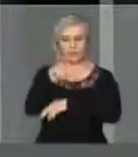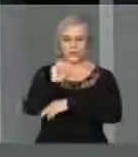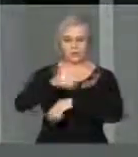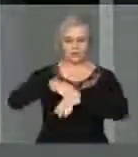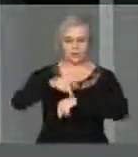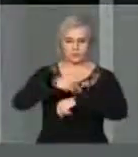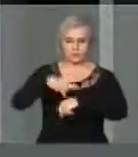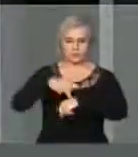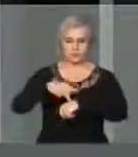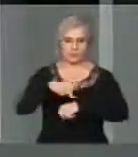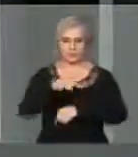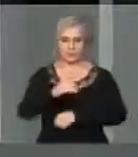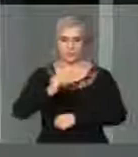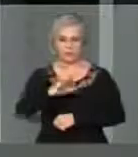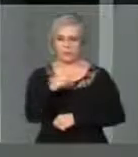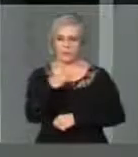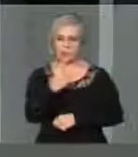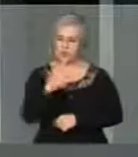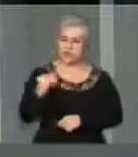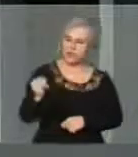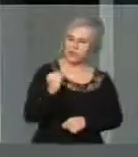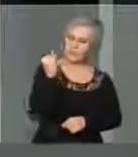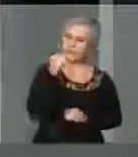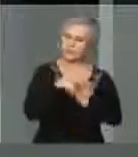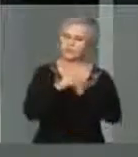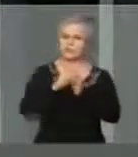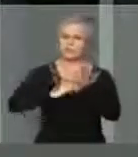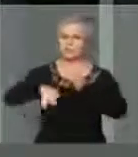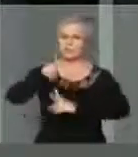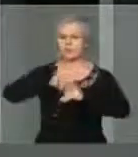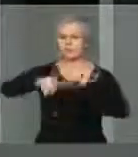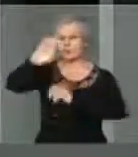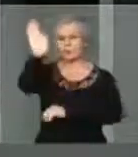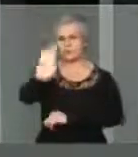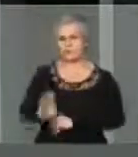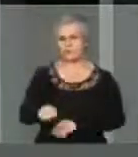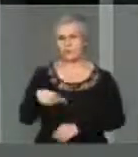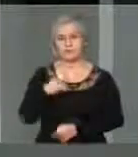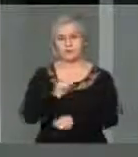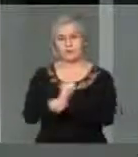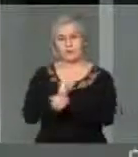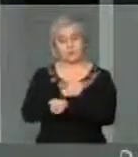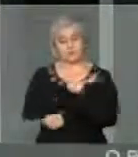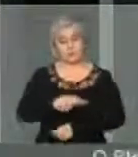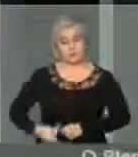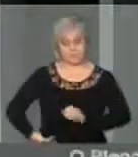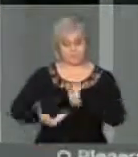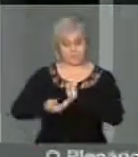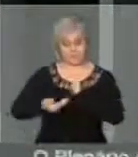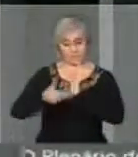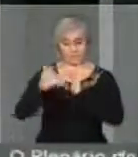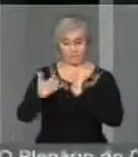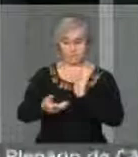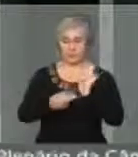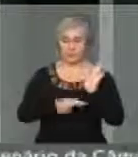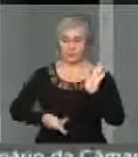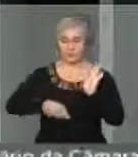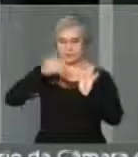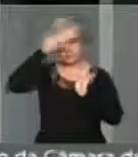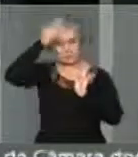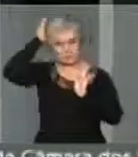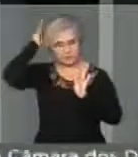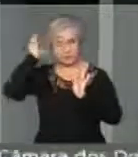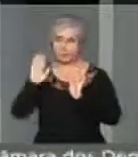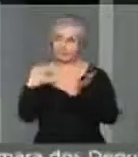A PEC 1 é fundamental, de importância para os brasileiros. Nós esperamos que o presidente desta casa, que já foi... que